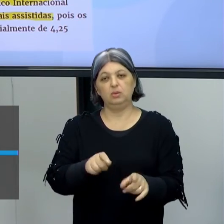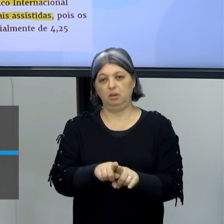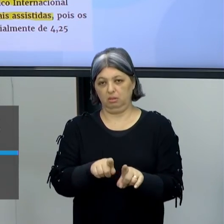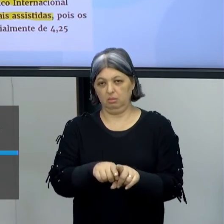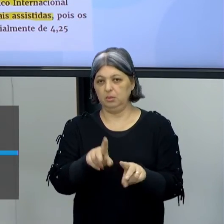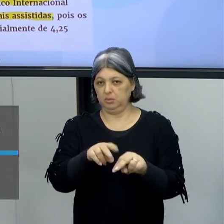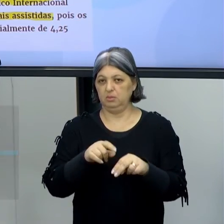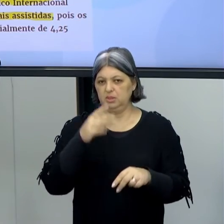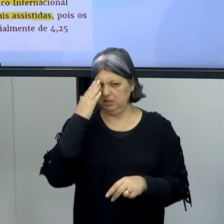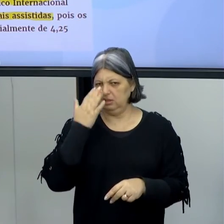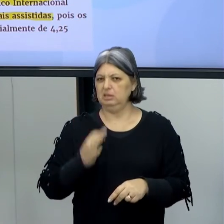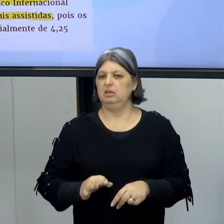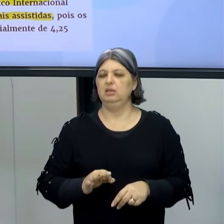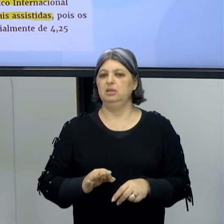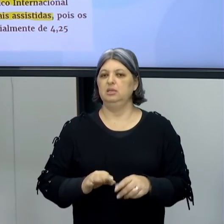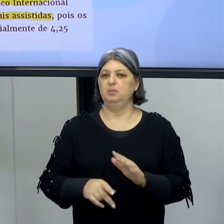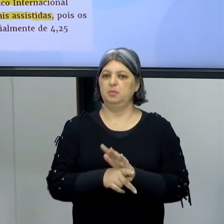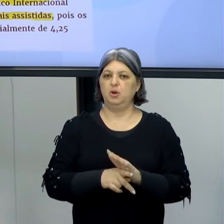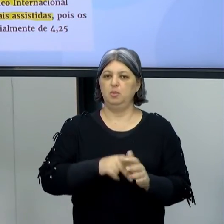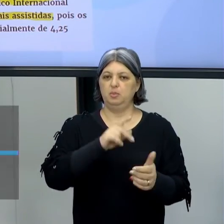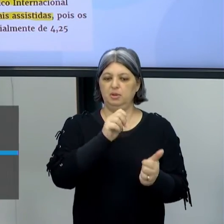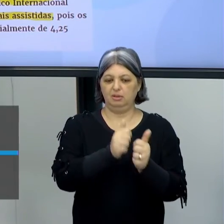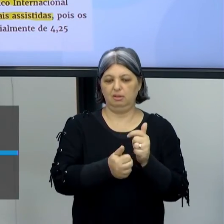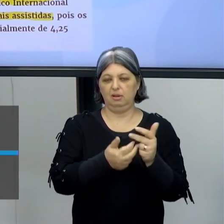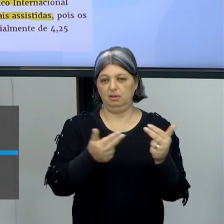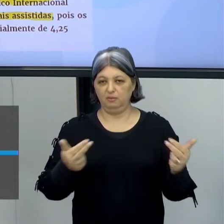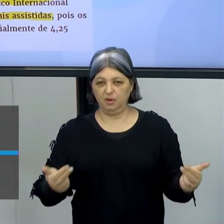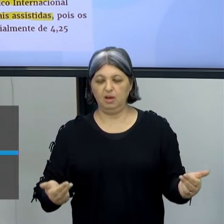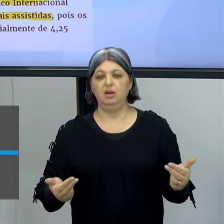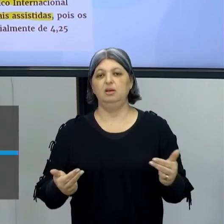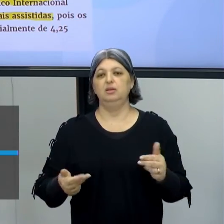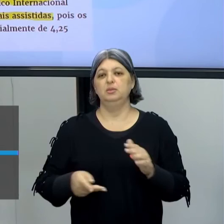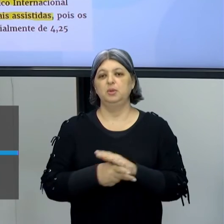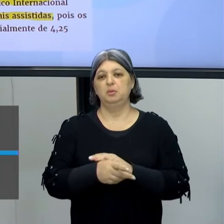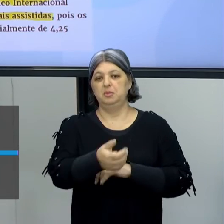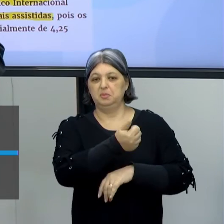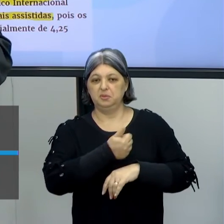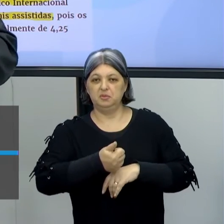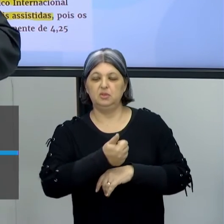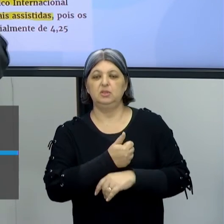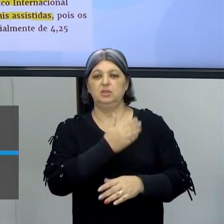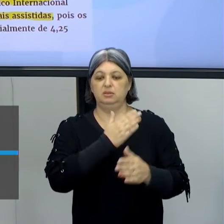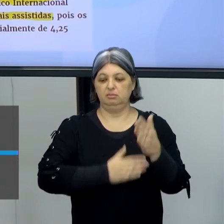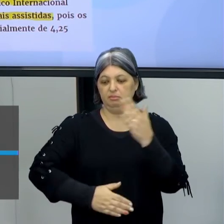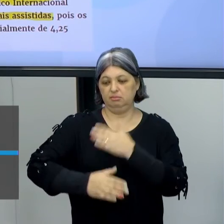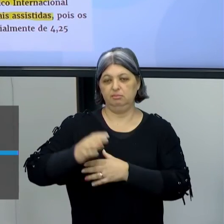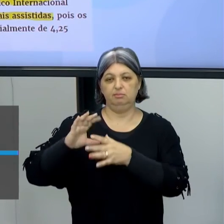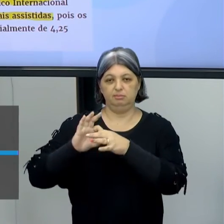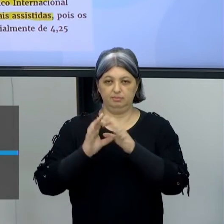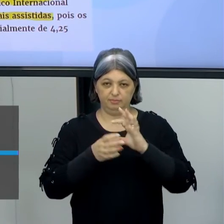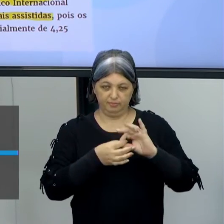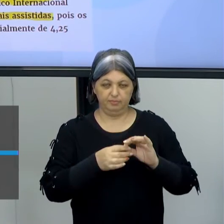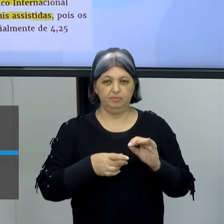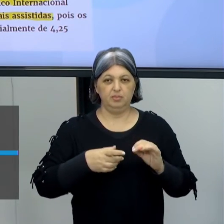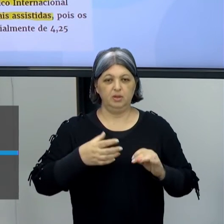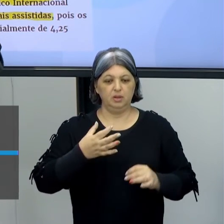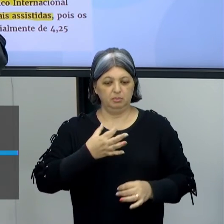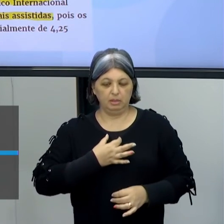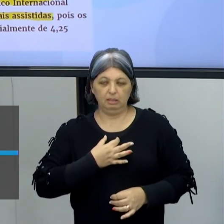que os atletas paralímpicos vão sempre mostrar o quanto eles trazem aí as